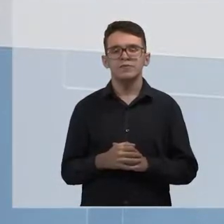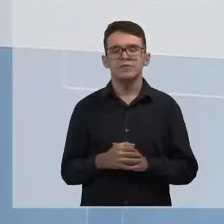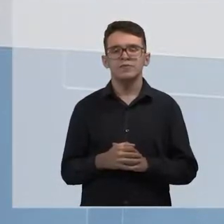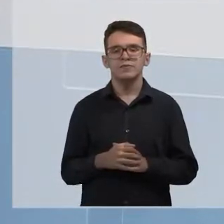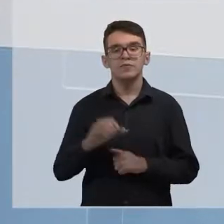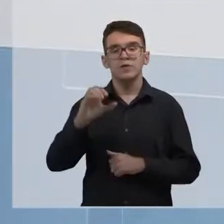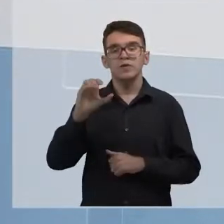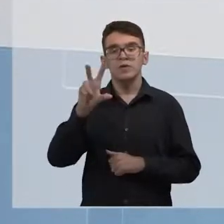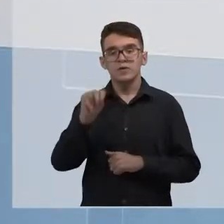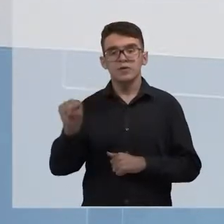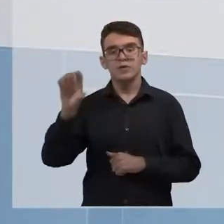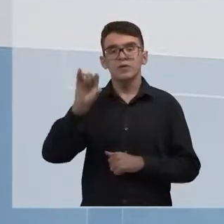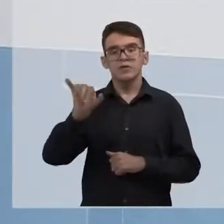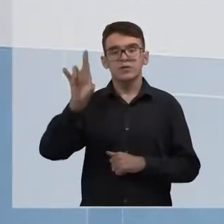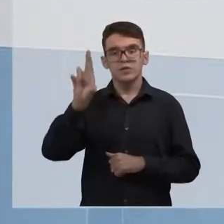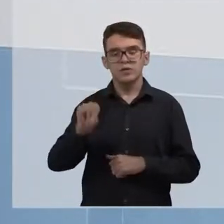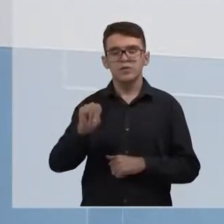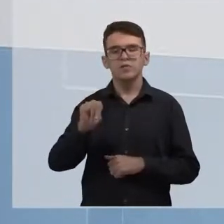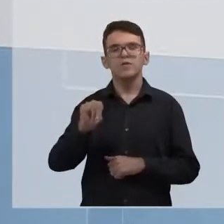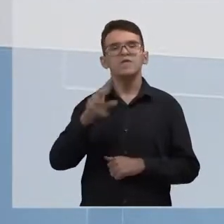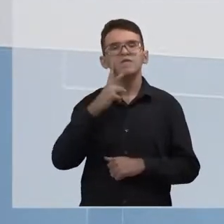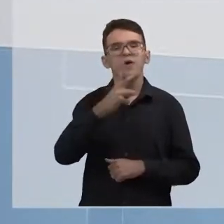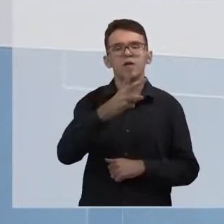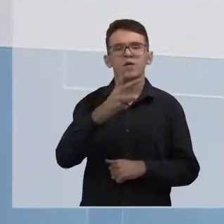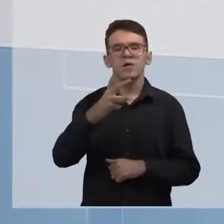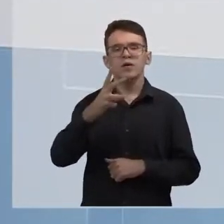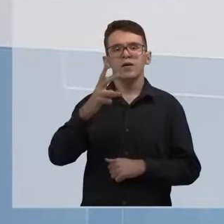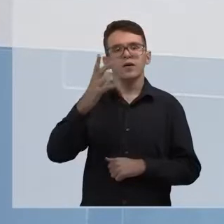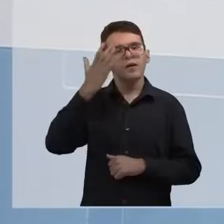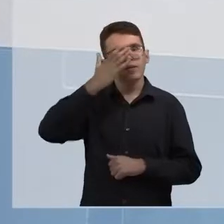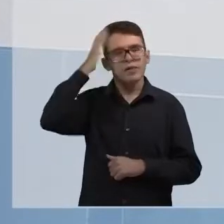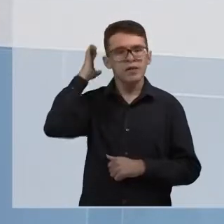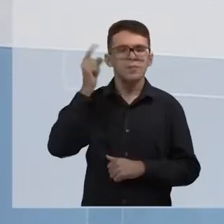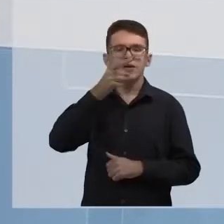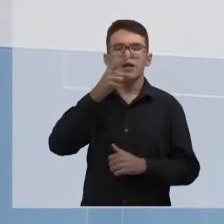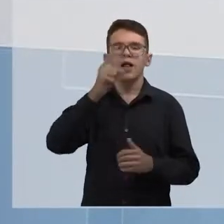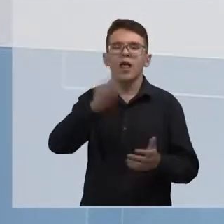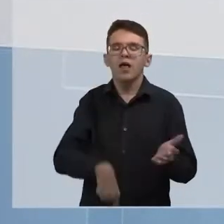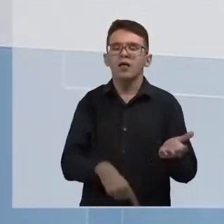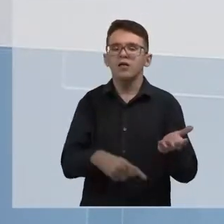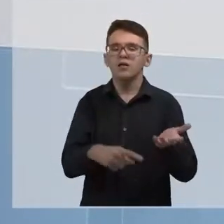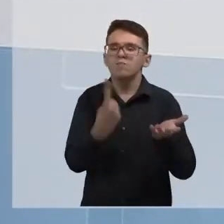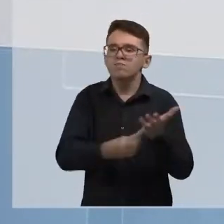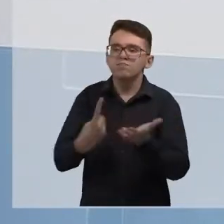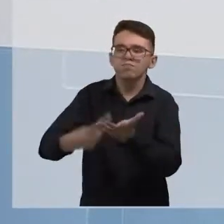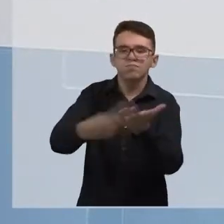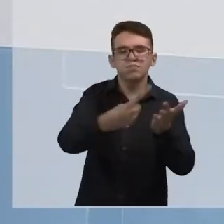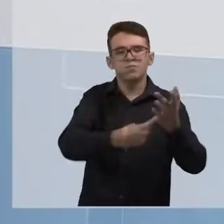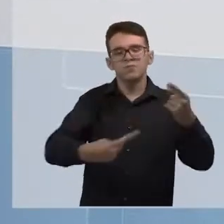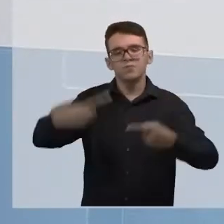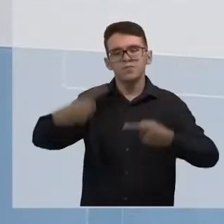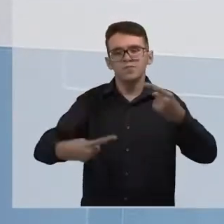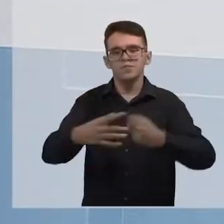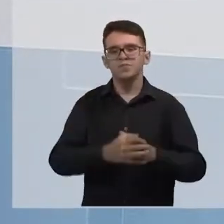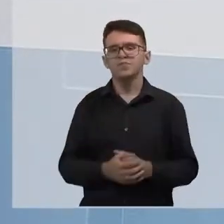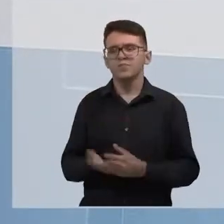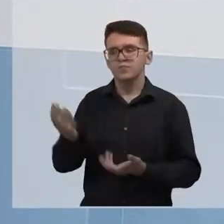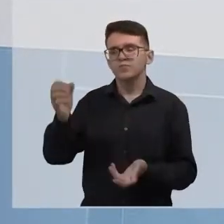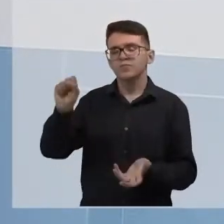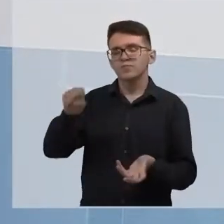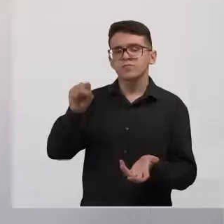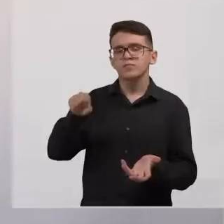foi o Ciro. Né? Falou do Michel Temer quando assumiu a presidência. O Ciro numa entrevista a uma revista e o Cid numa